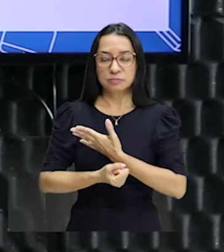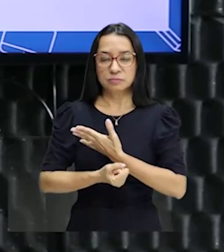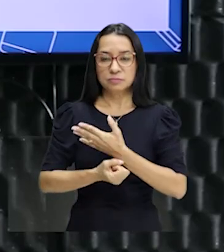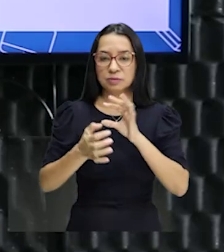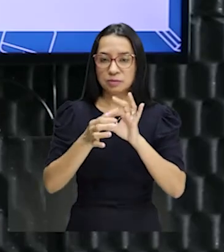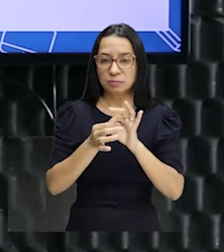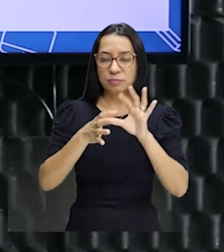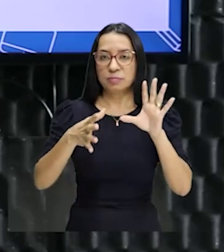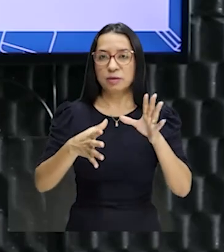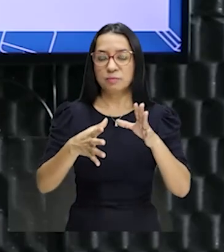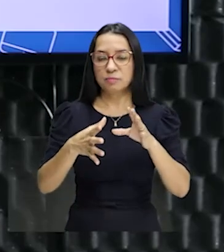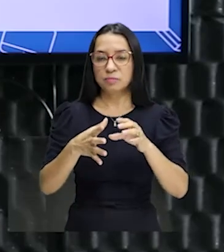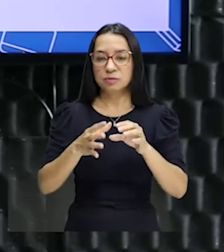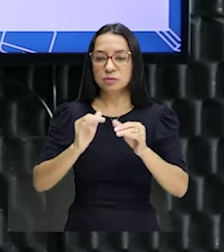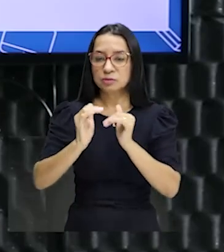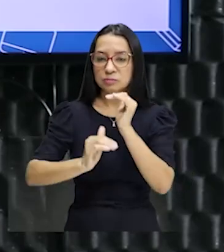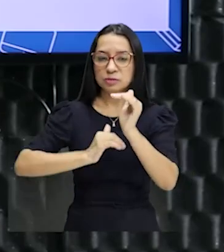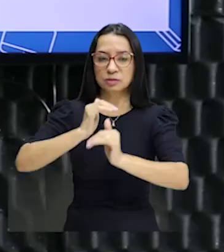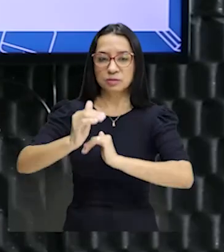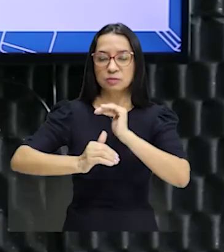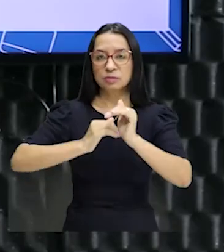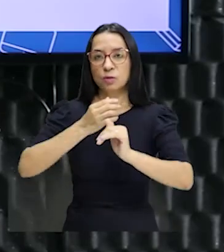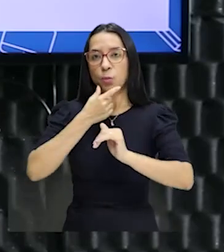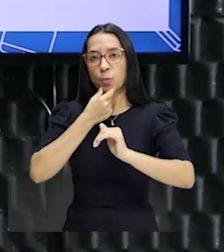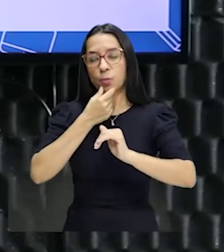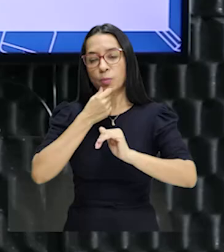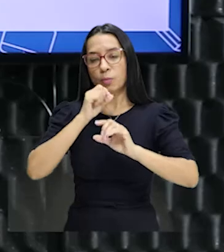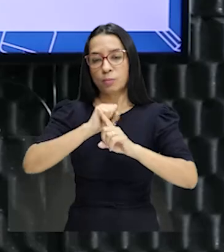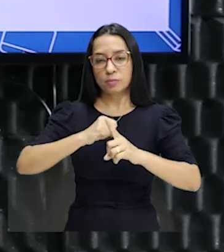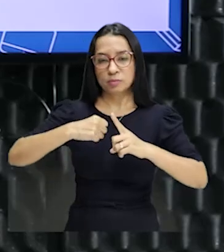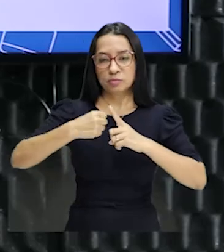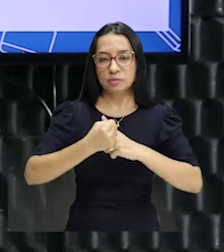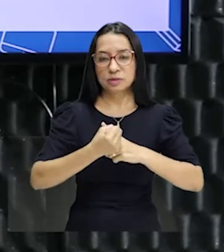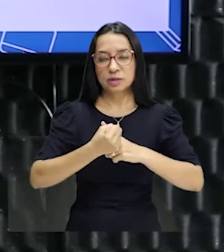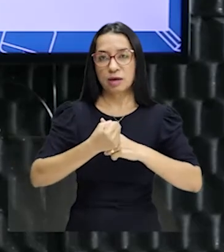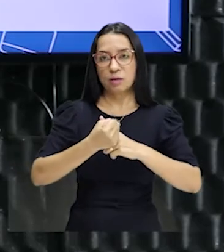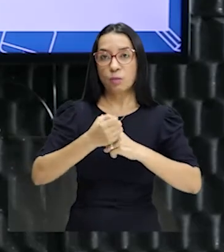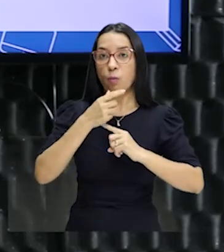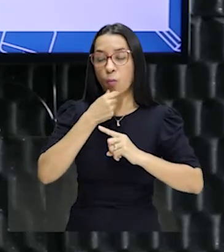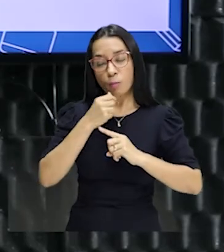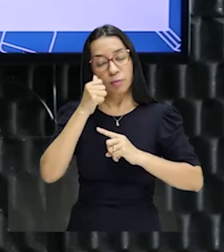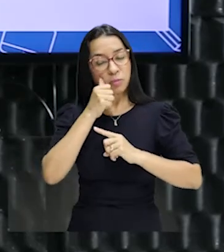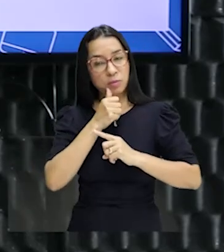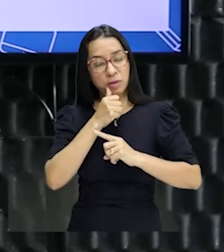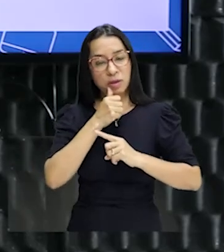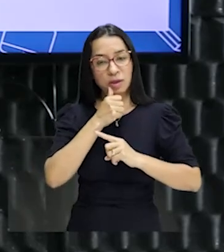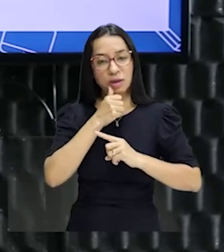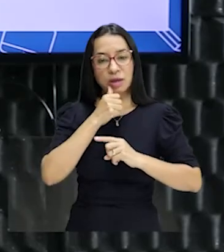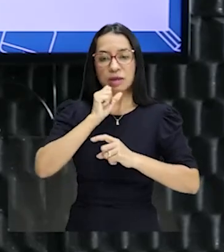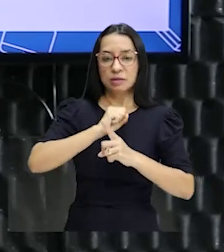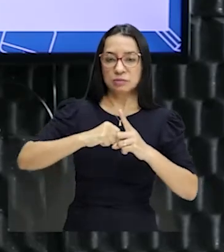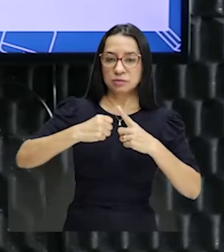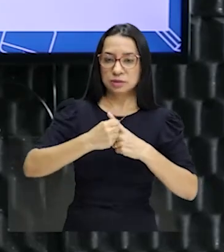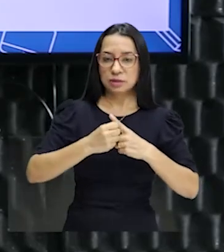social, daquele que se afasta do ambiente ou atividade laboral para o crescimento